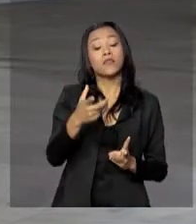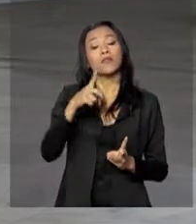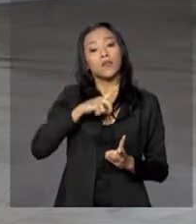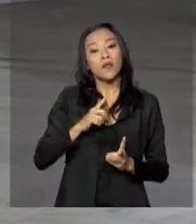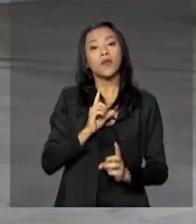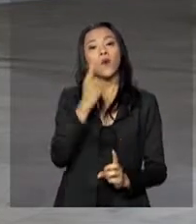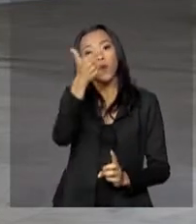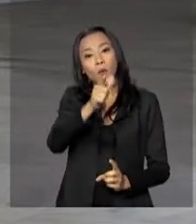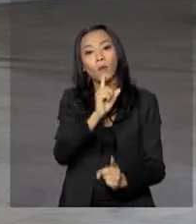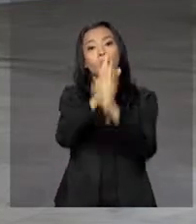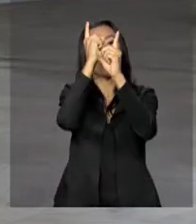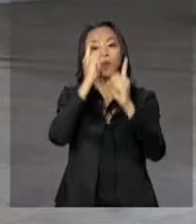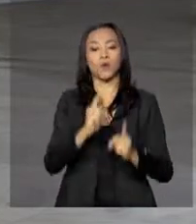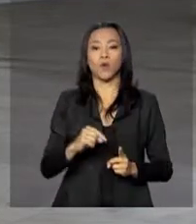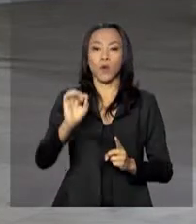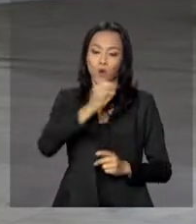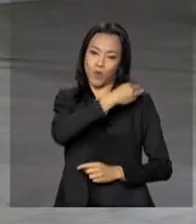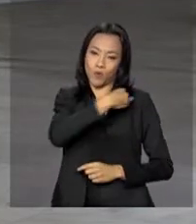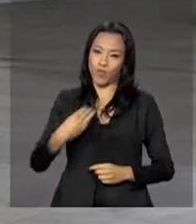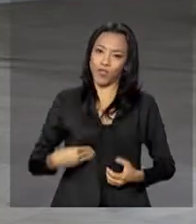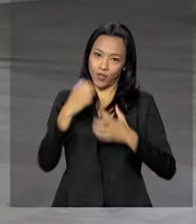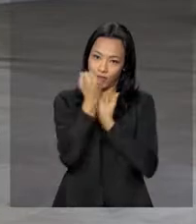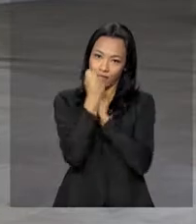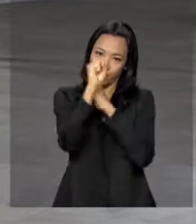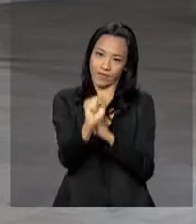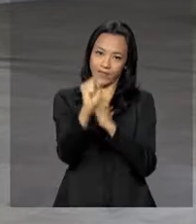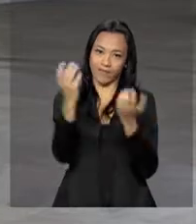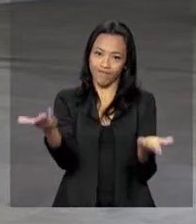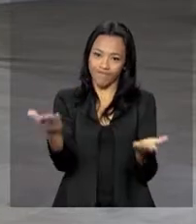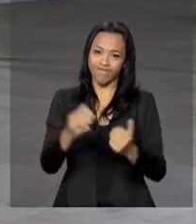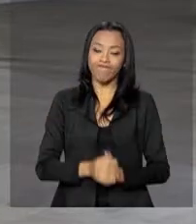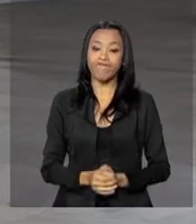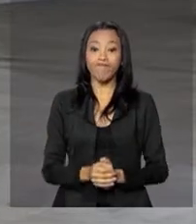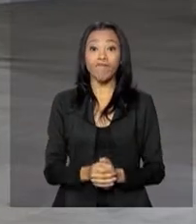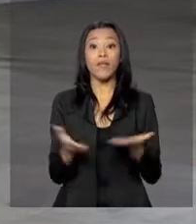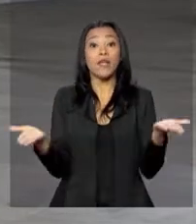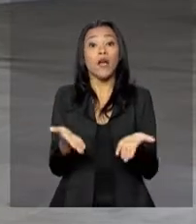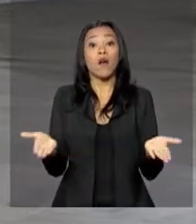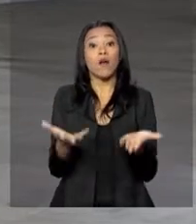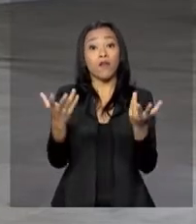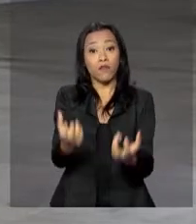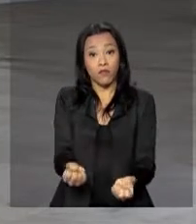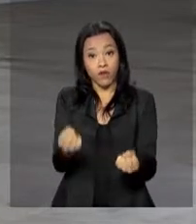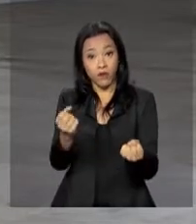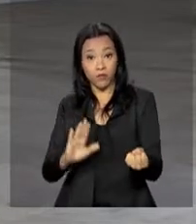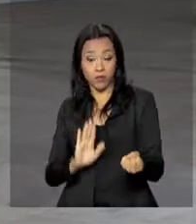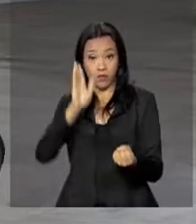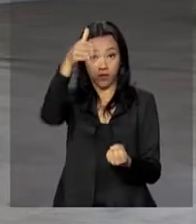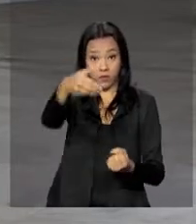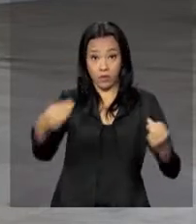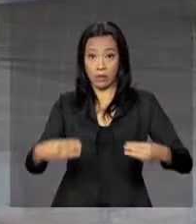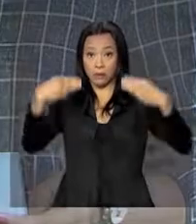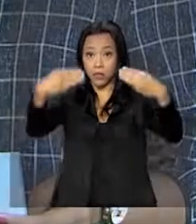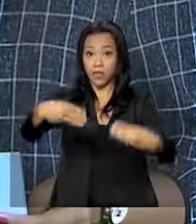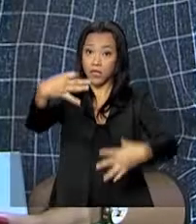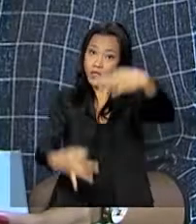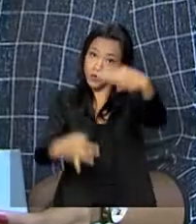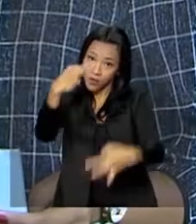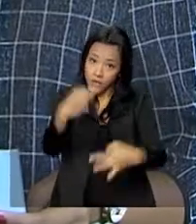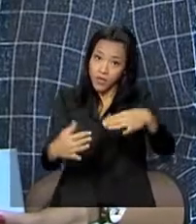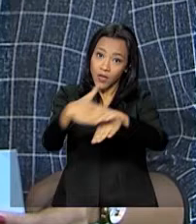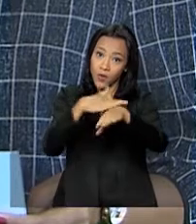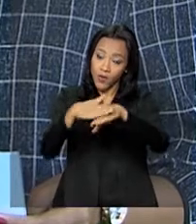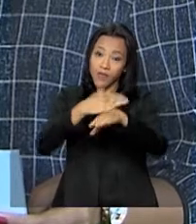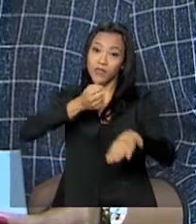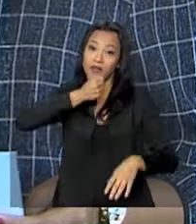com o ministro da defesa joaquim luna e silva e agora nós vamos até o ministério da justiça conversar com ele